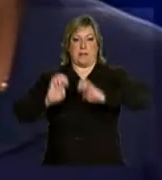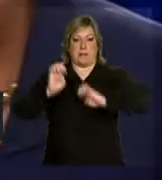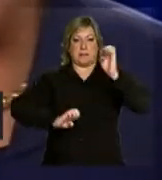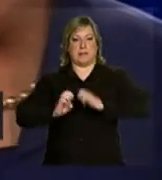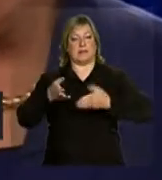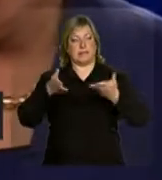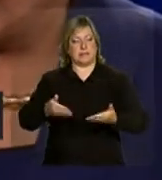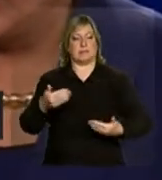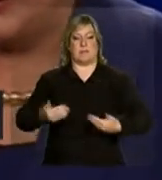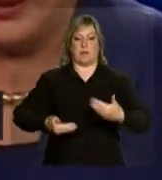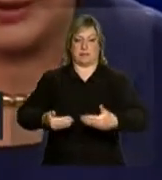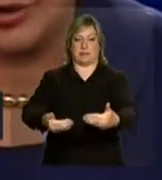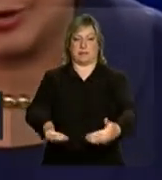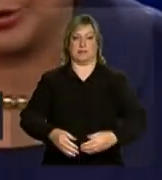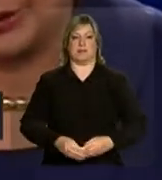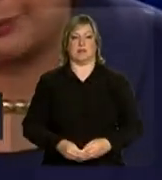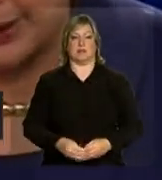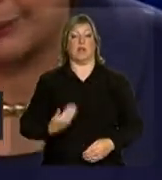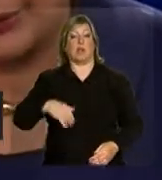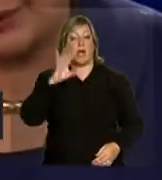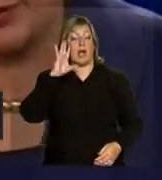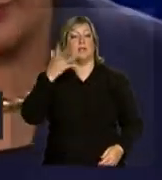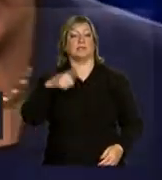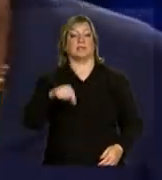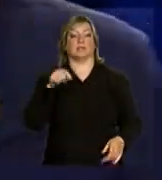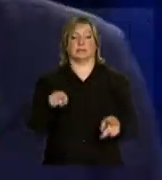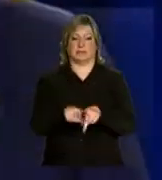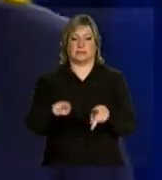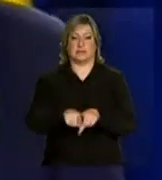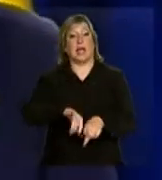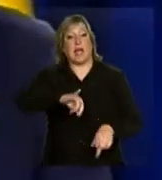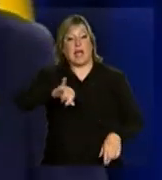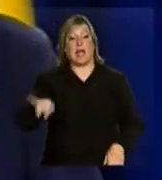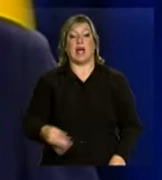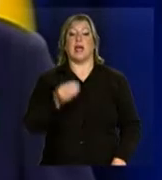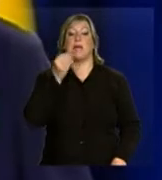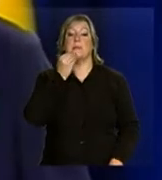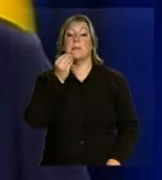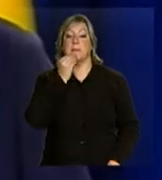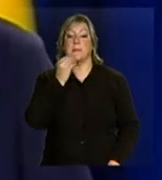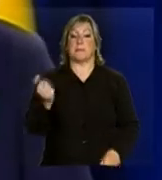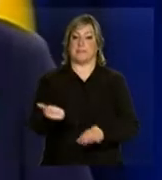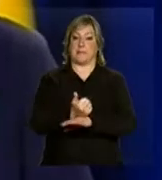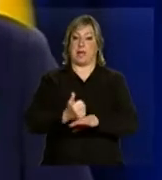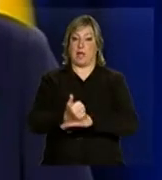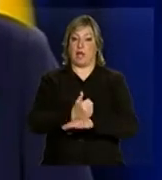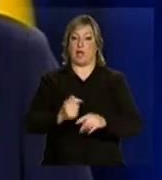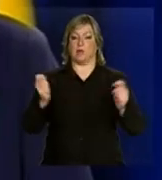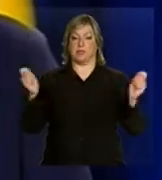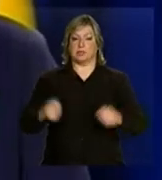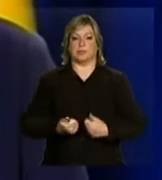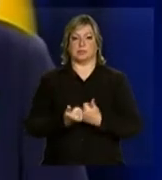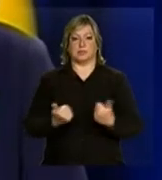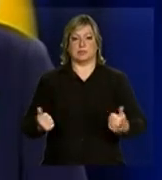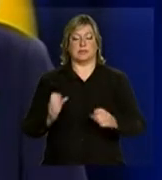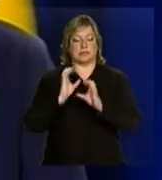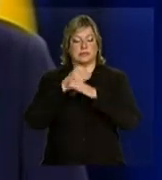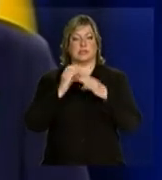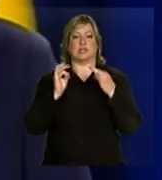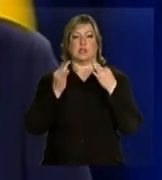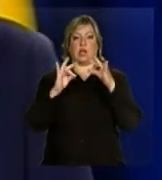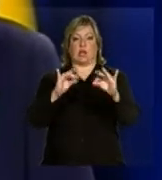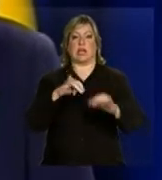neste processo. Decidimos também aproveitar melhor o potencial de cooperação em ciência,